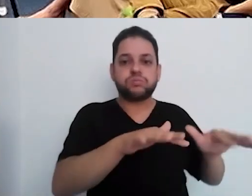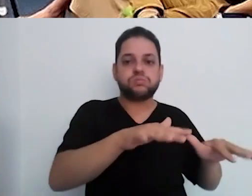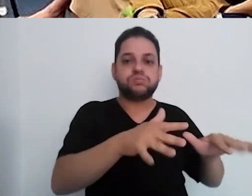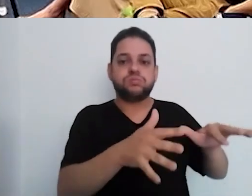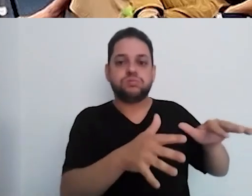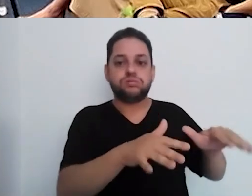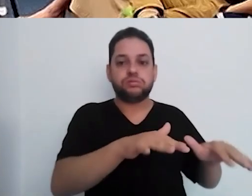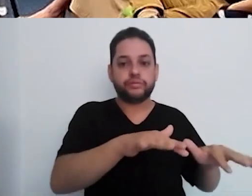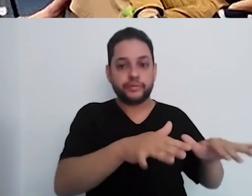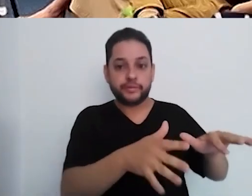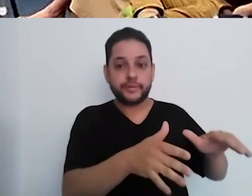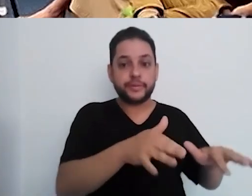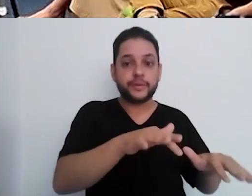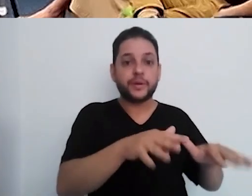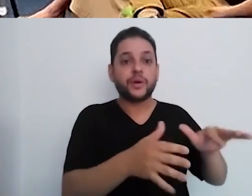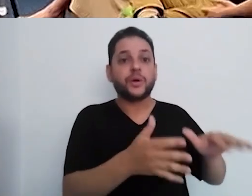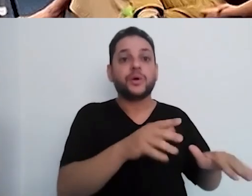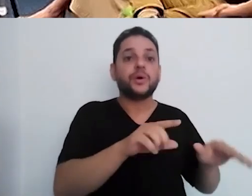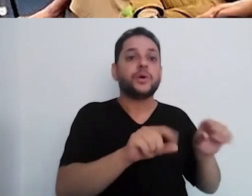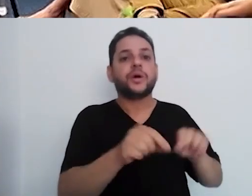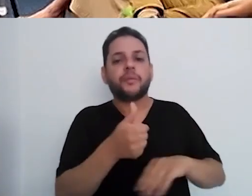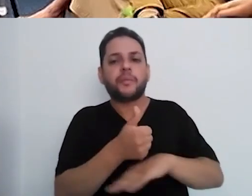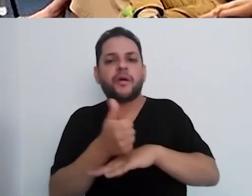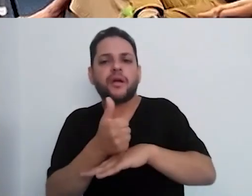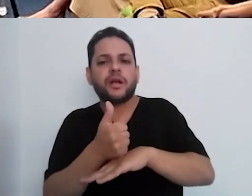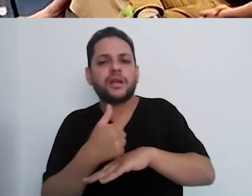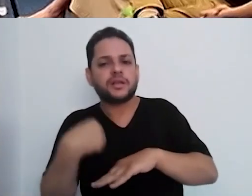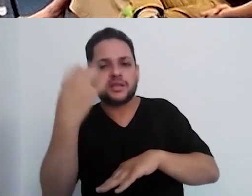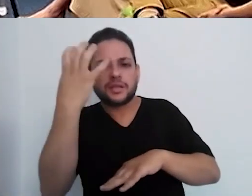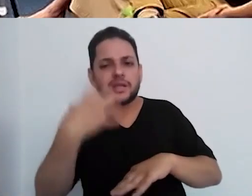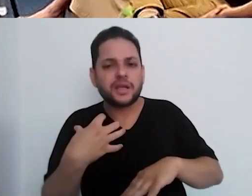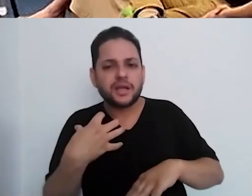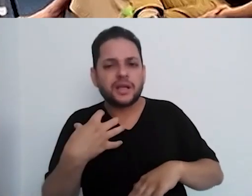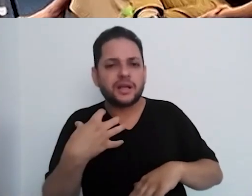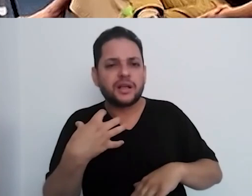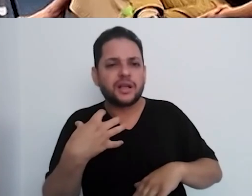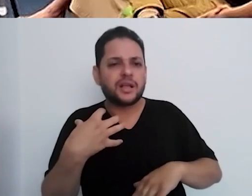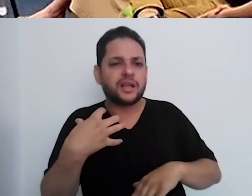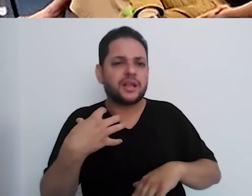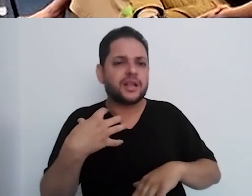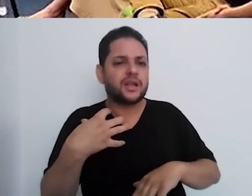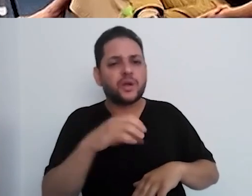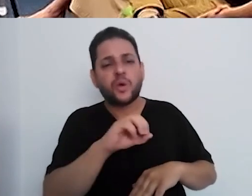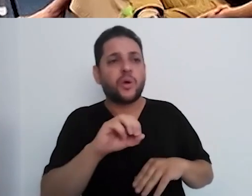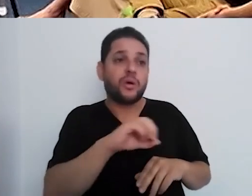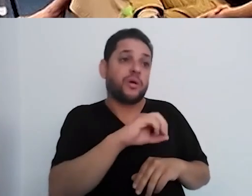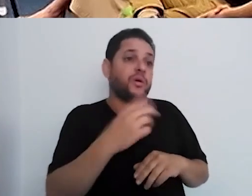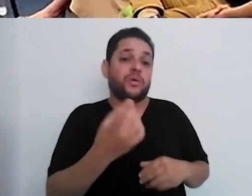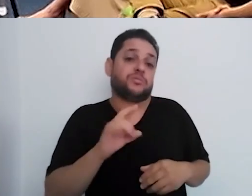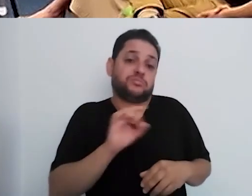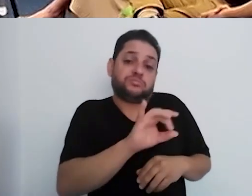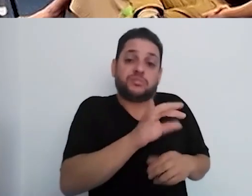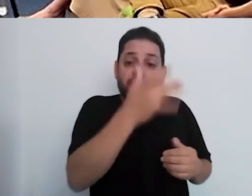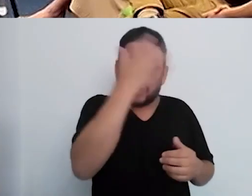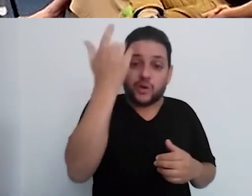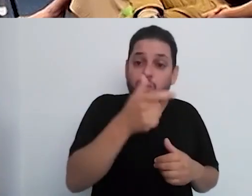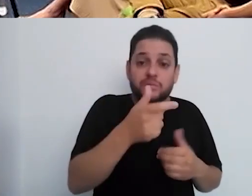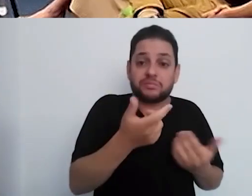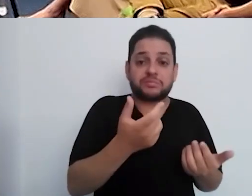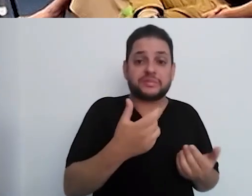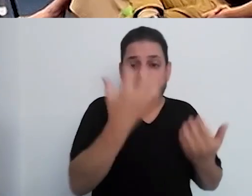consegue diferenciar quem que é profissional sério, quem que está lá só inventando, ou enfim. Então, eu